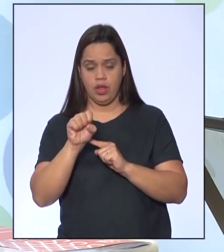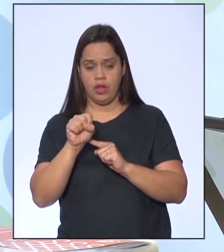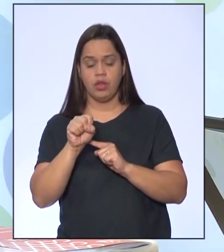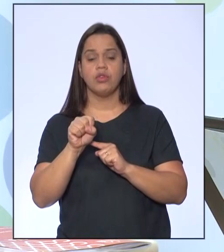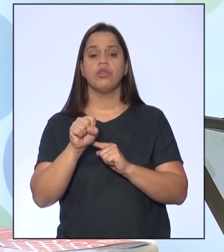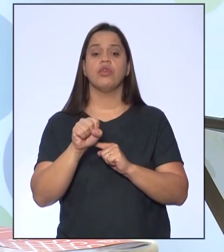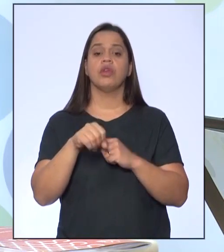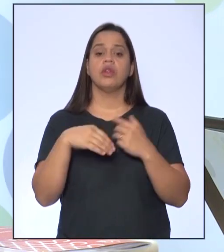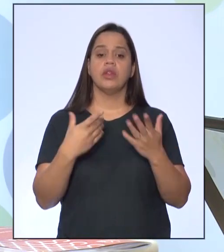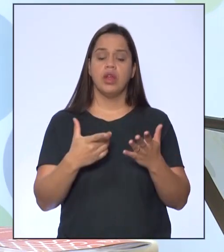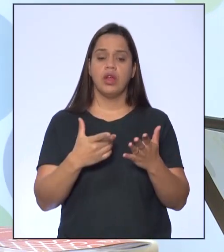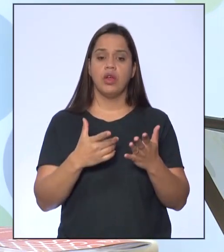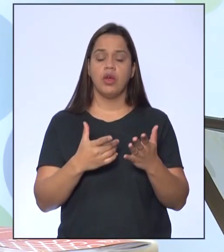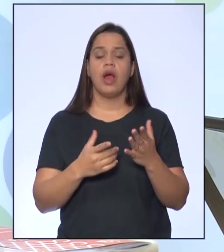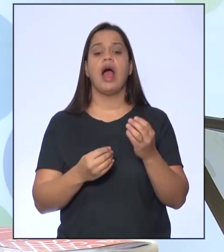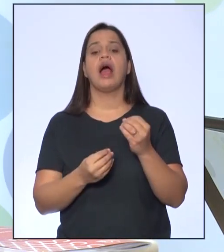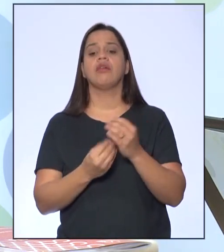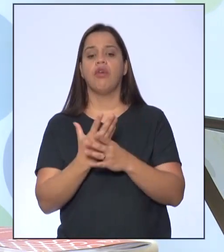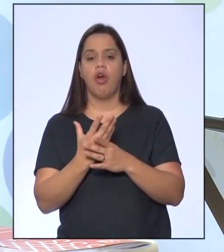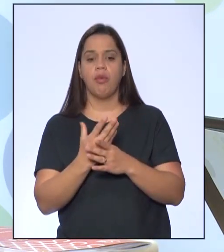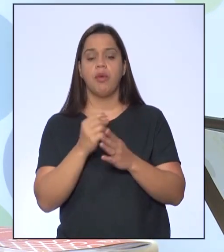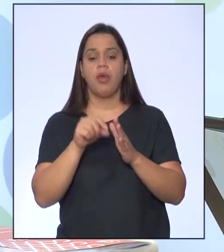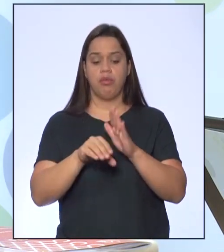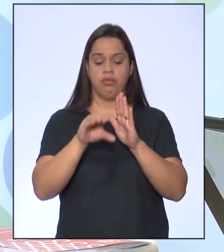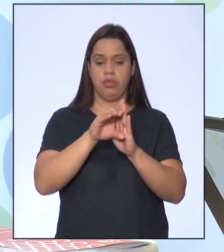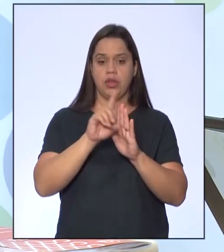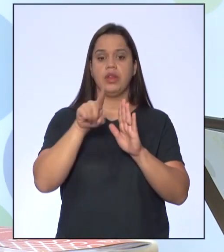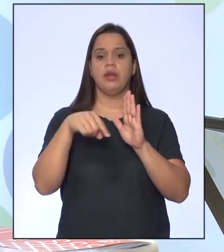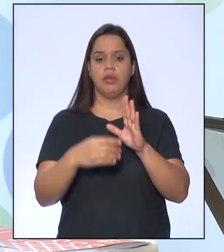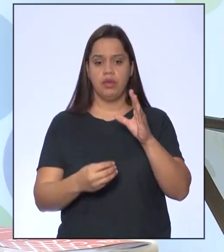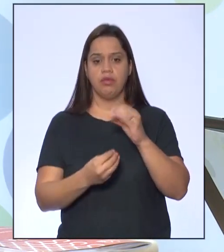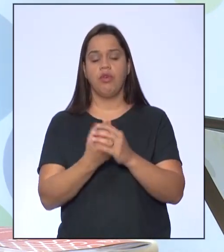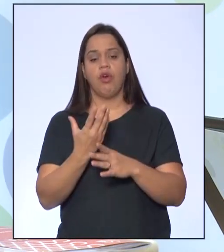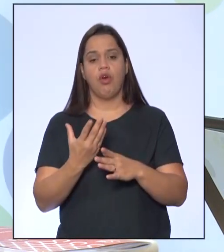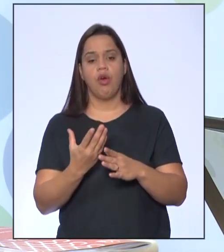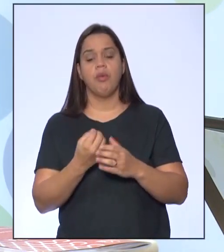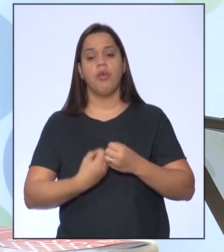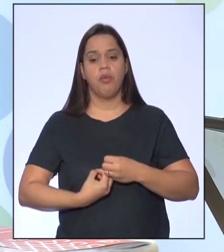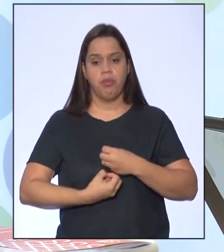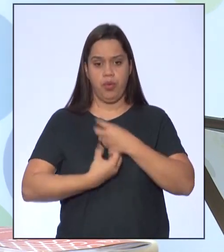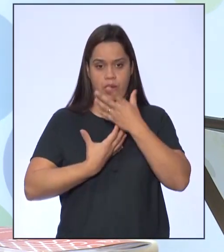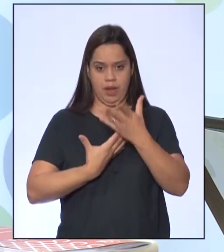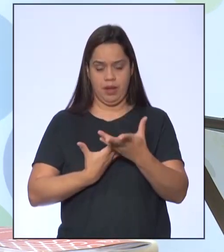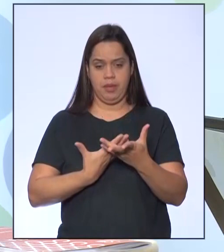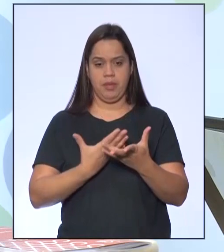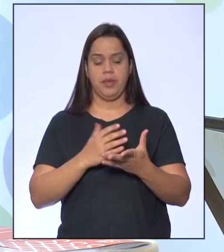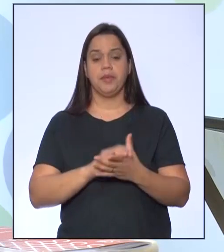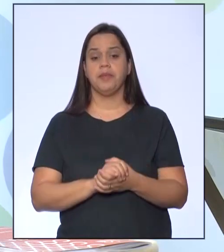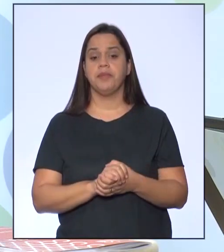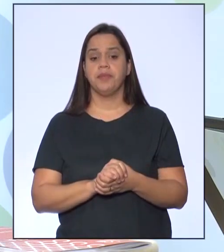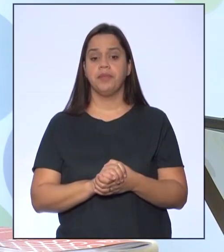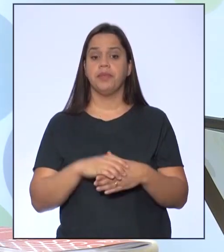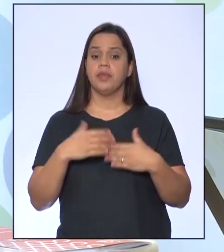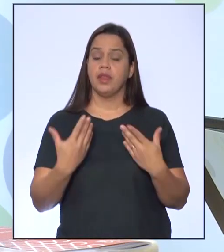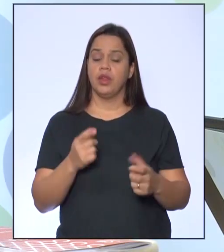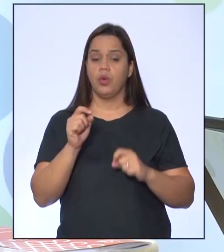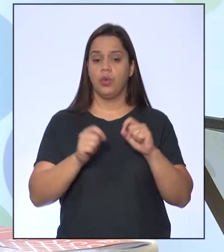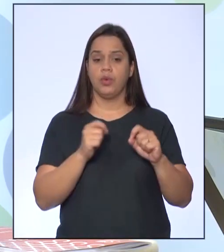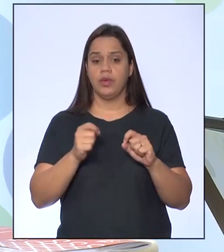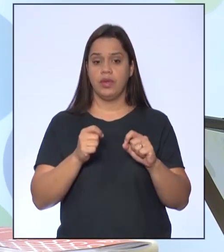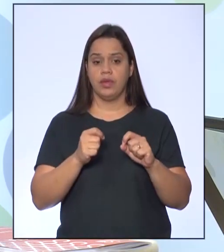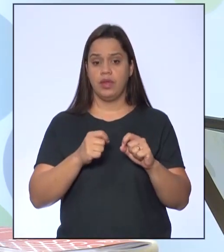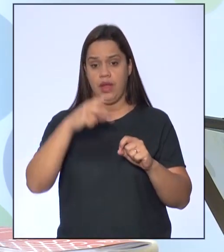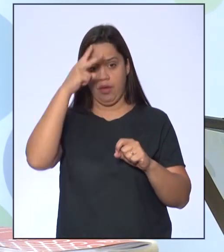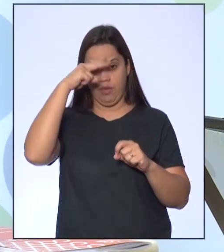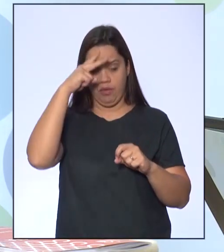de versos, forma uma estrofe, o conjunto de estrofes forma o quê? O poema, certo? Então, a fábula, também